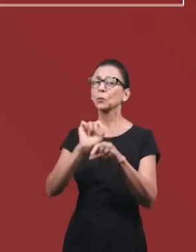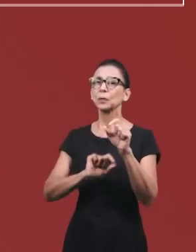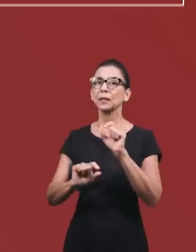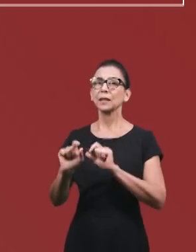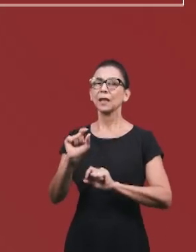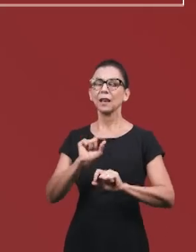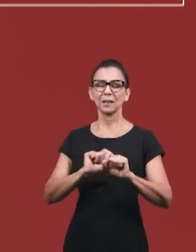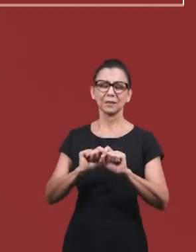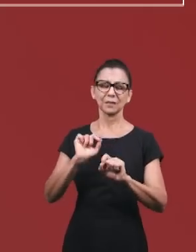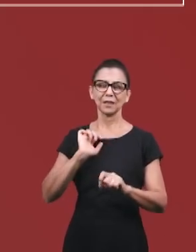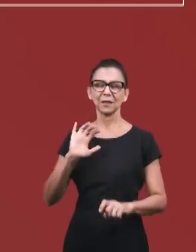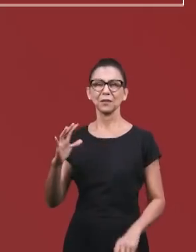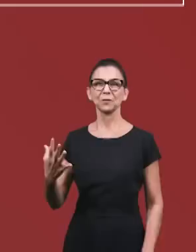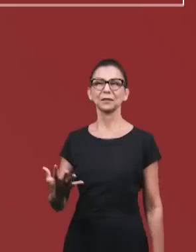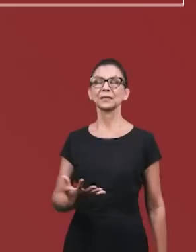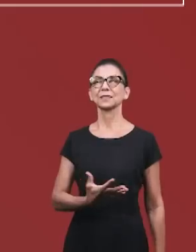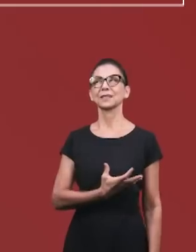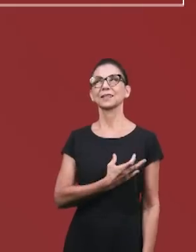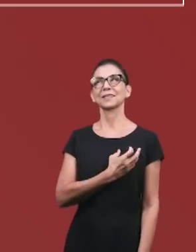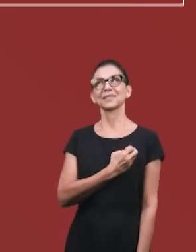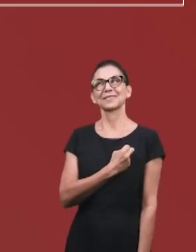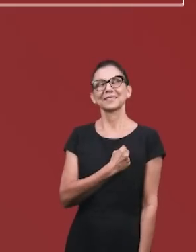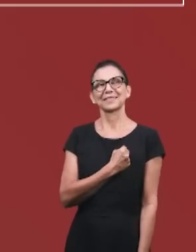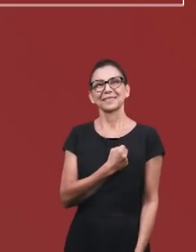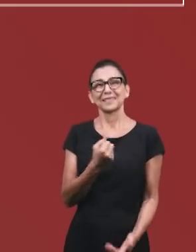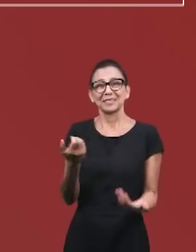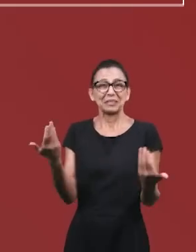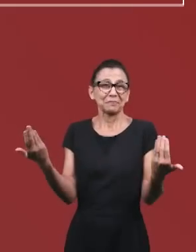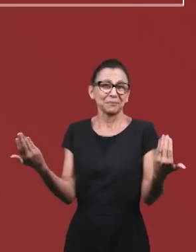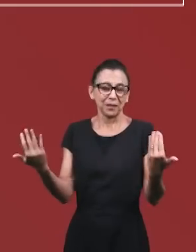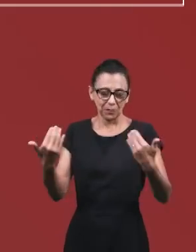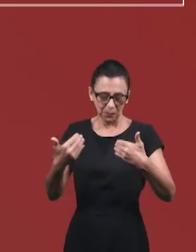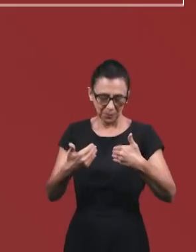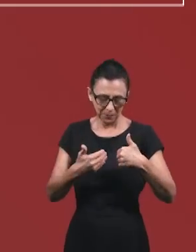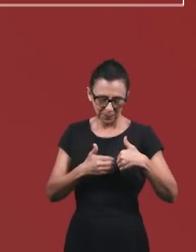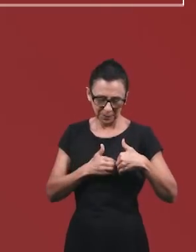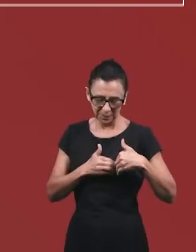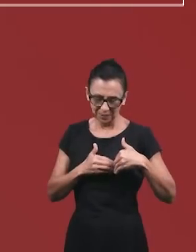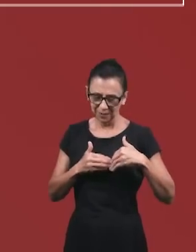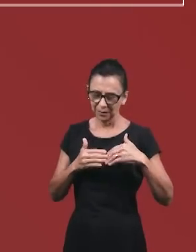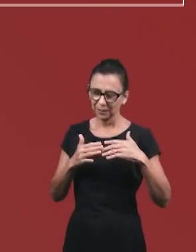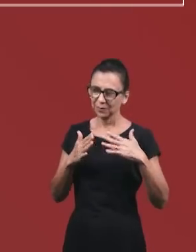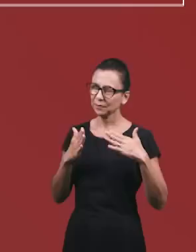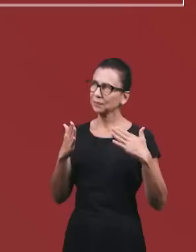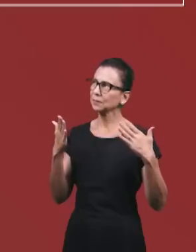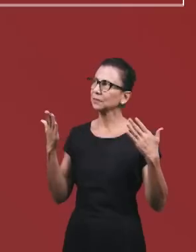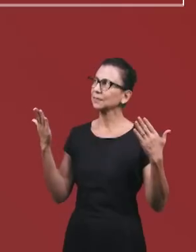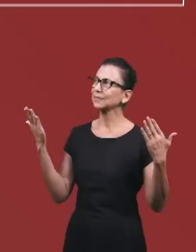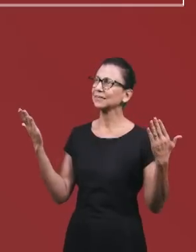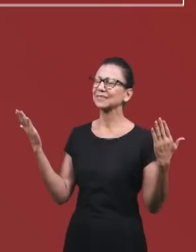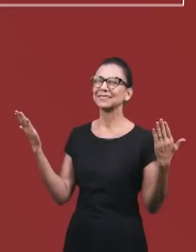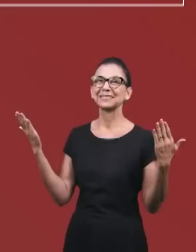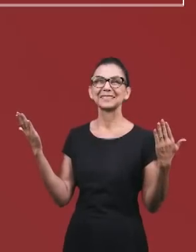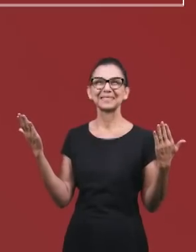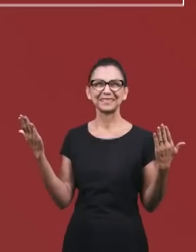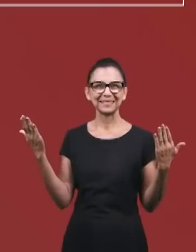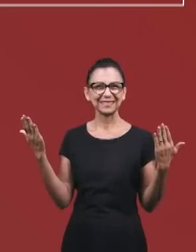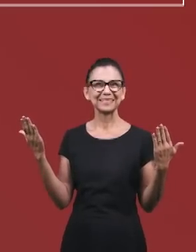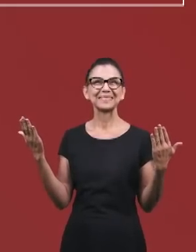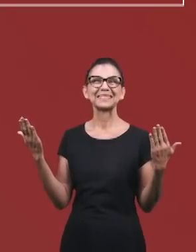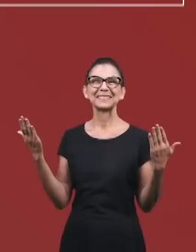entender o que é a salvação. Então abri o meu